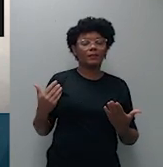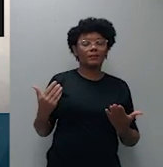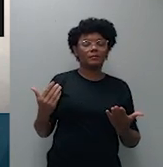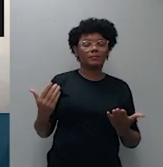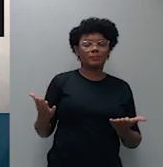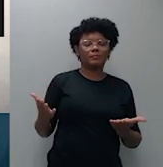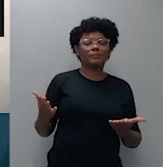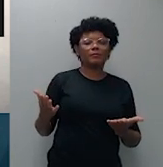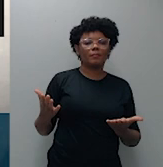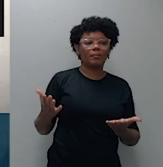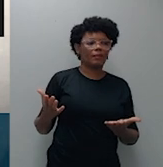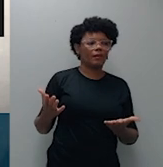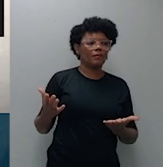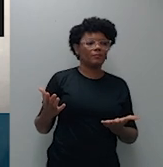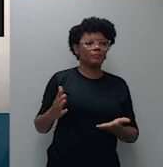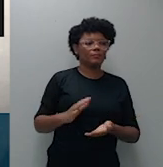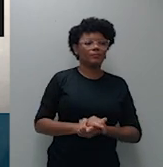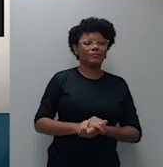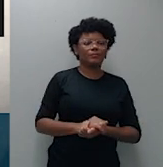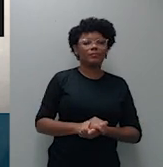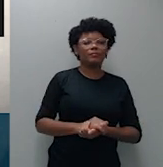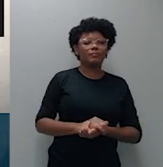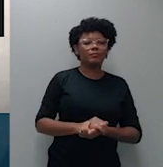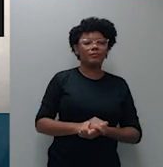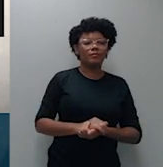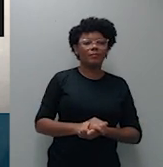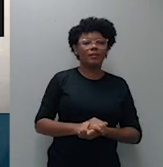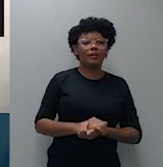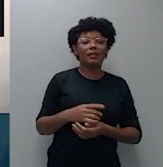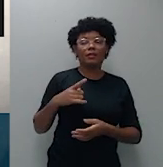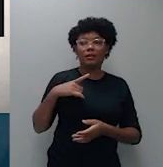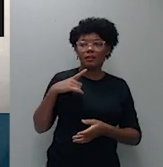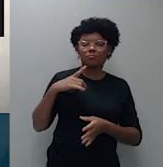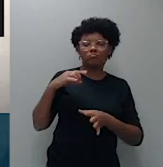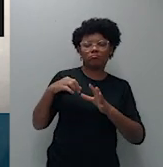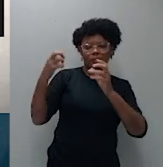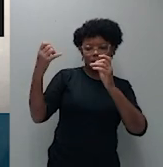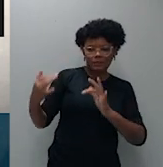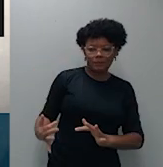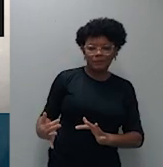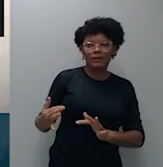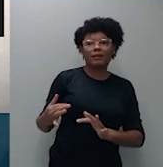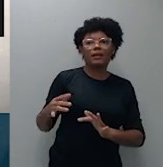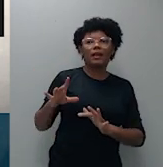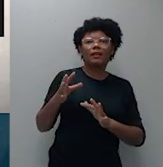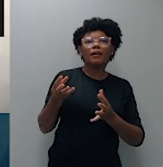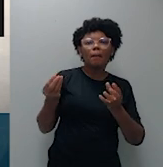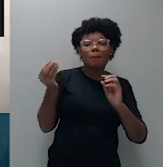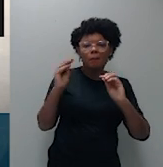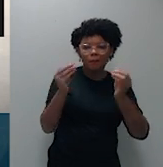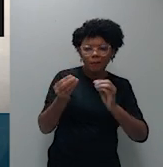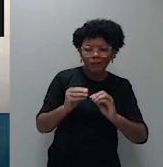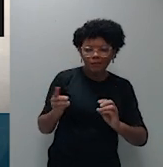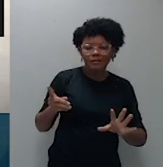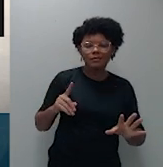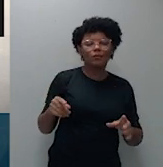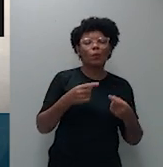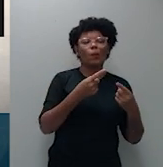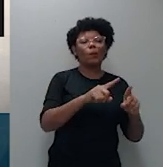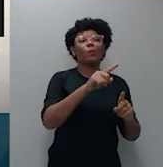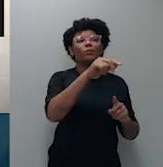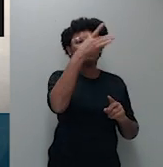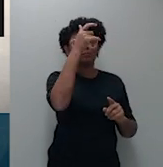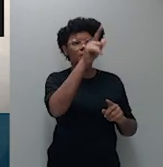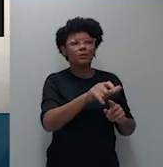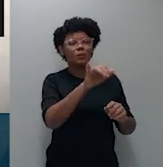traz o submetendo claramente uma situação vexatória Diante do exposto tendo em vista que a publicação que vem com uma